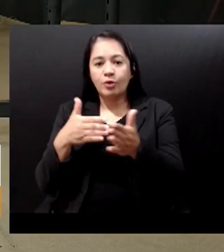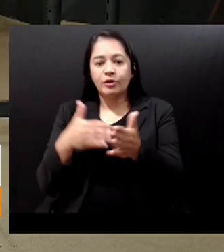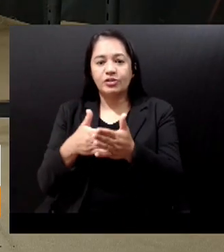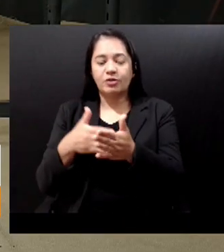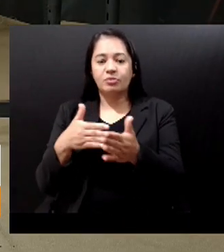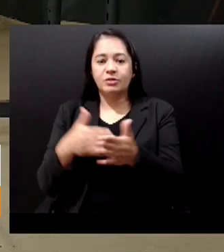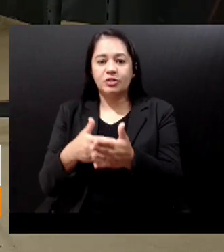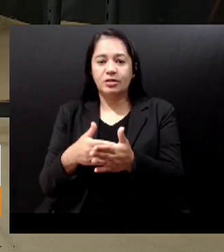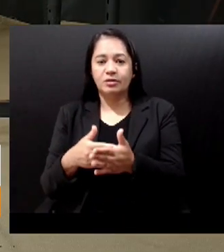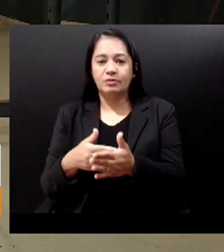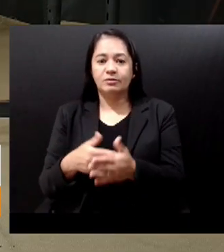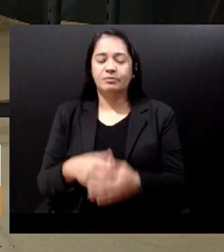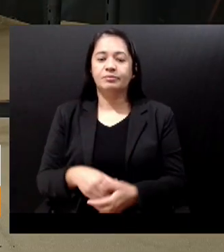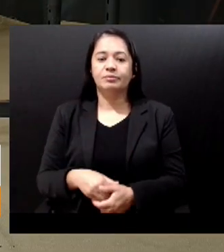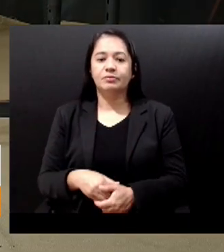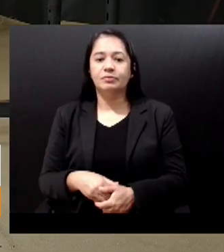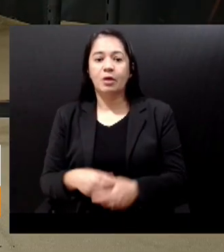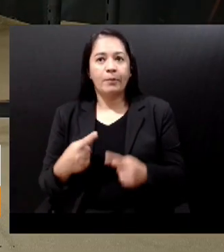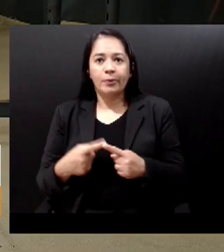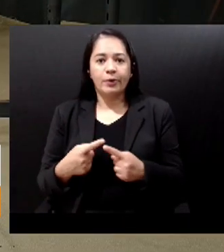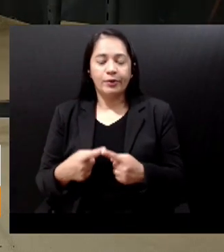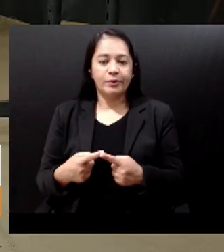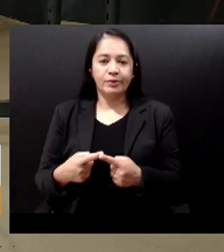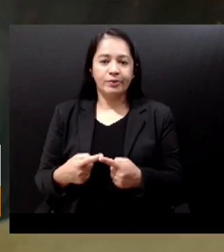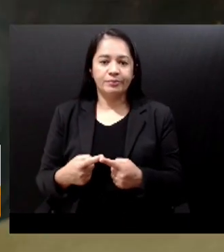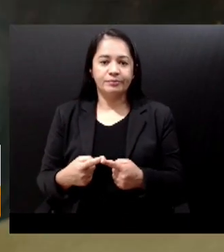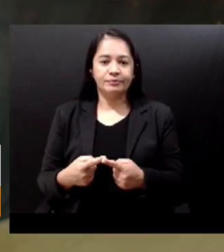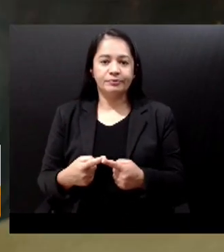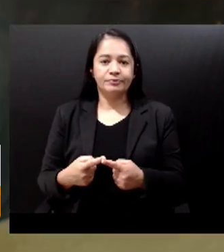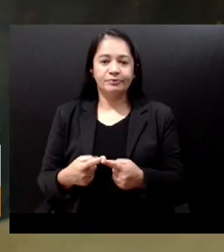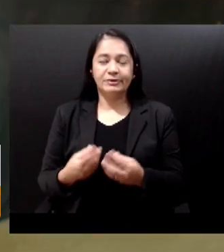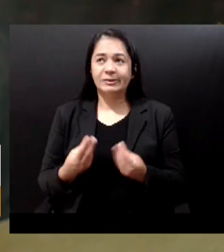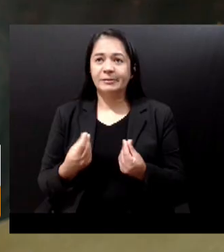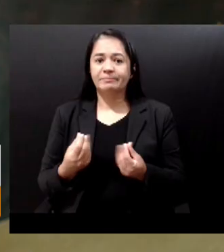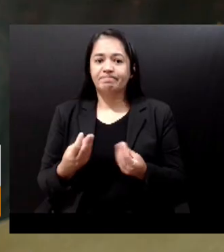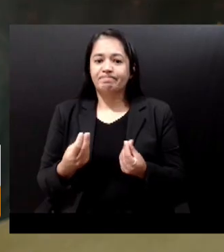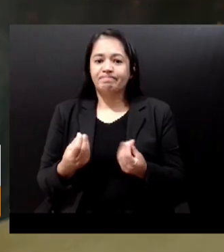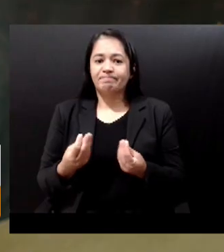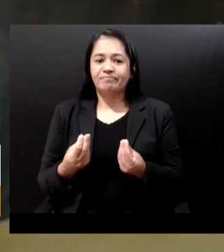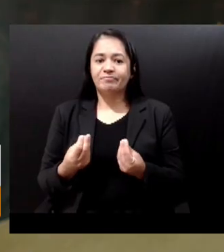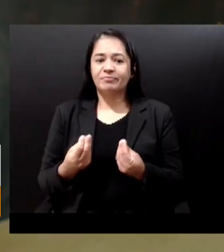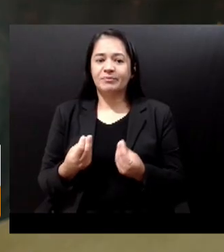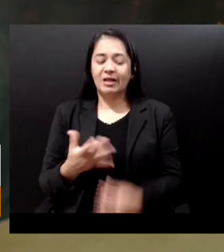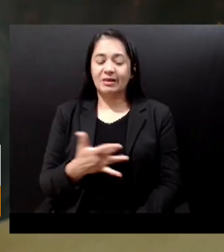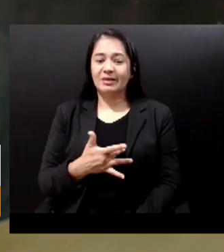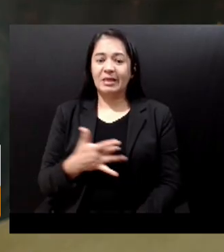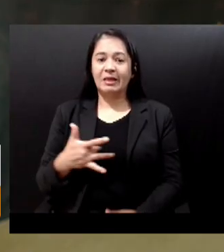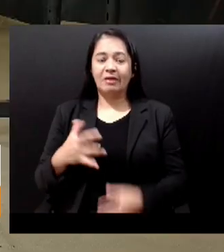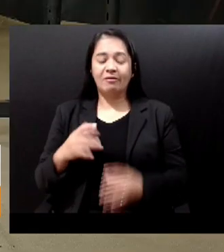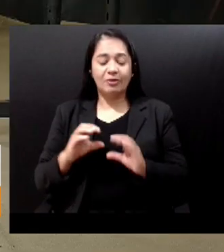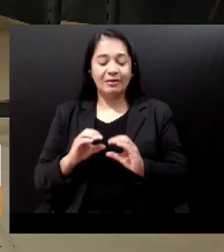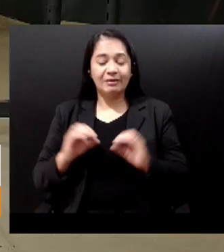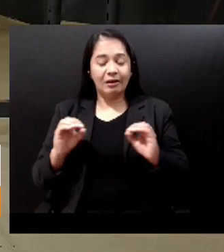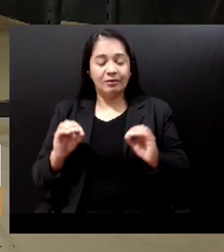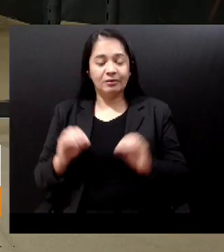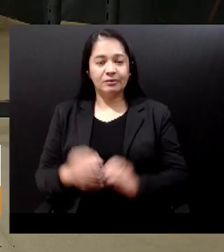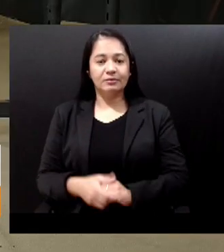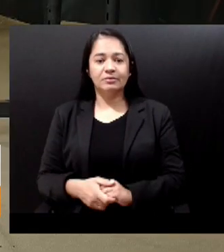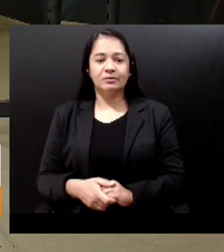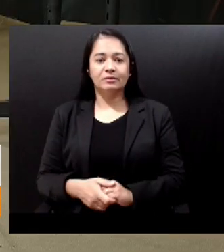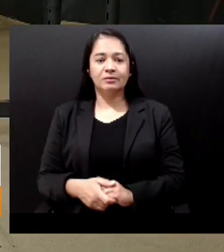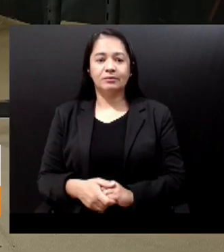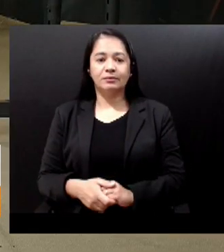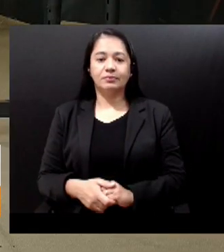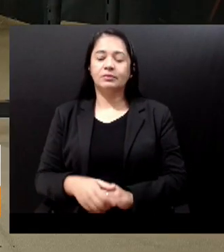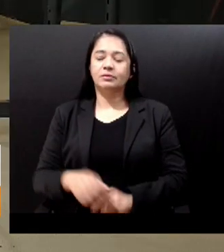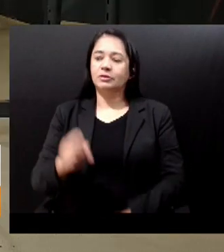limite, porque vai ficar um negócio, assim, não saudável, né, Marcelo? É, a gente sempre